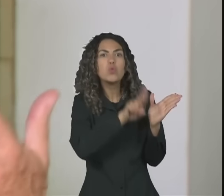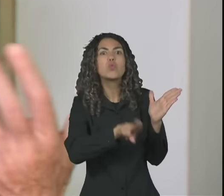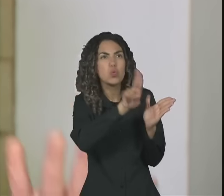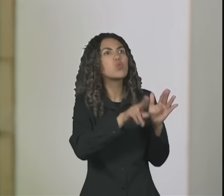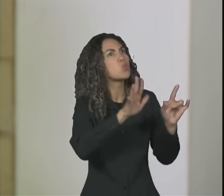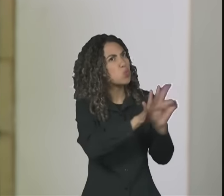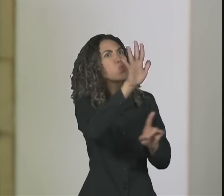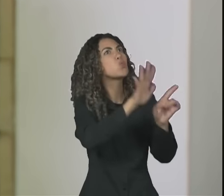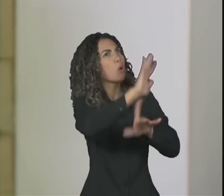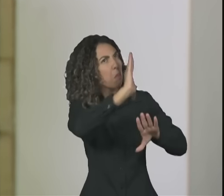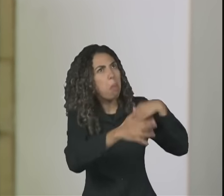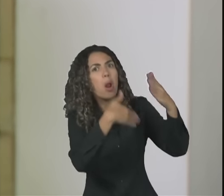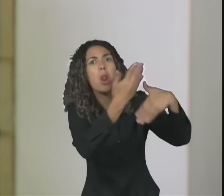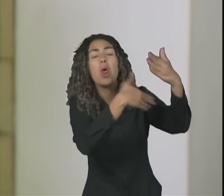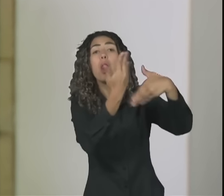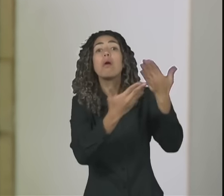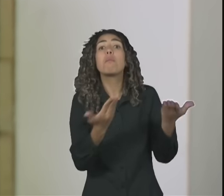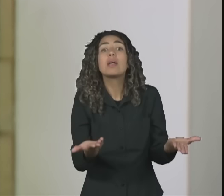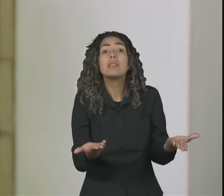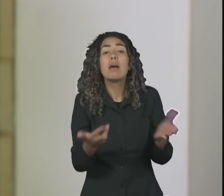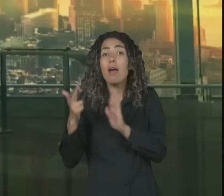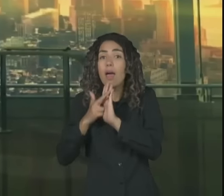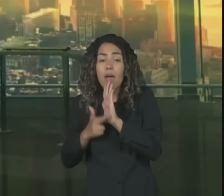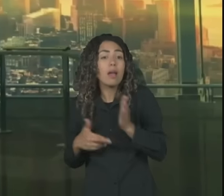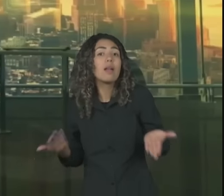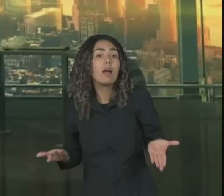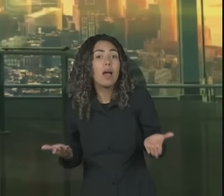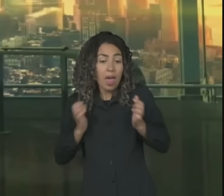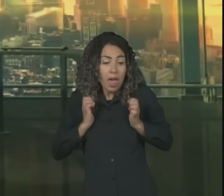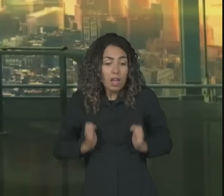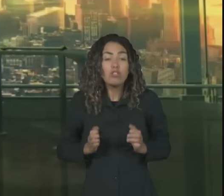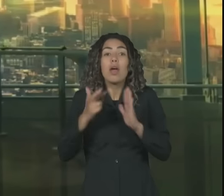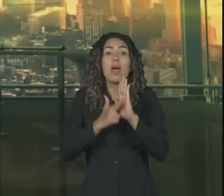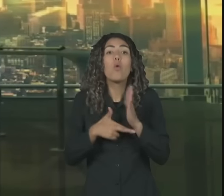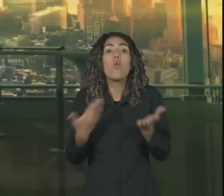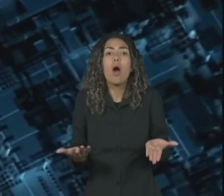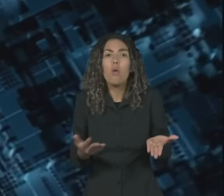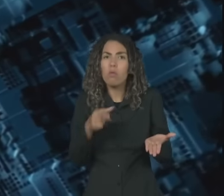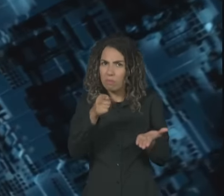é: para que a gente quer inteligência artificial?